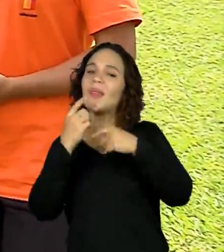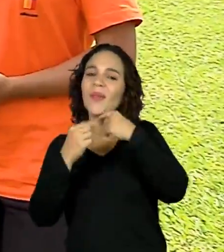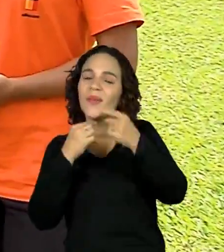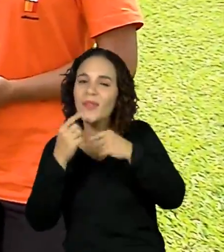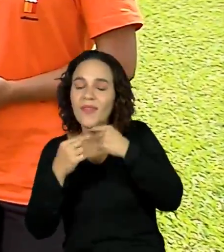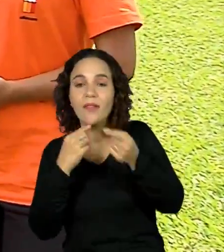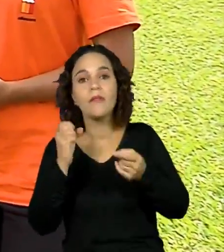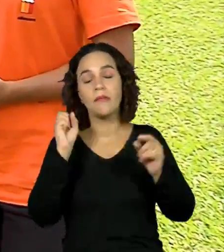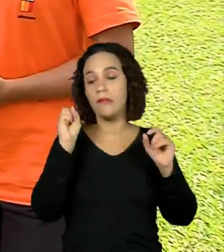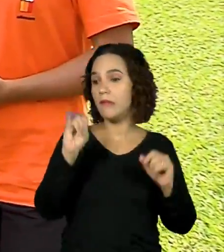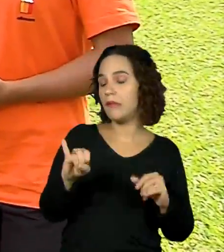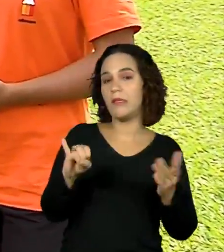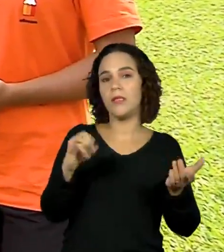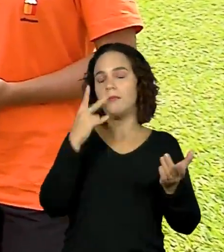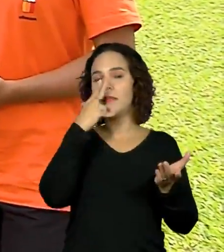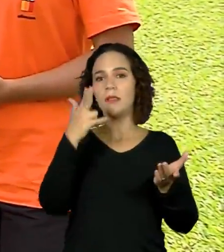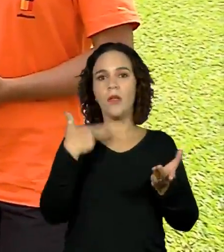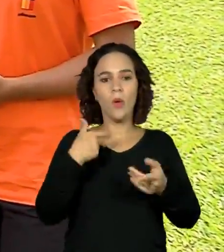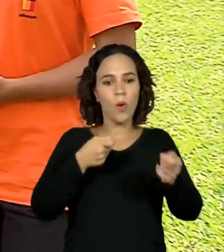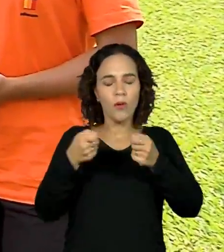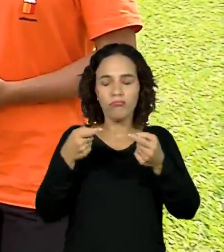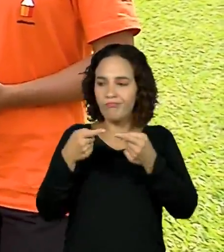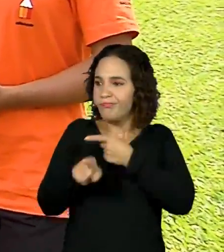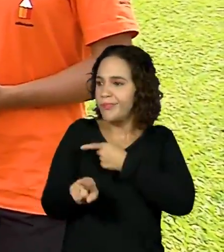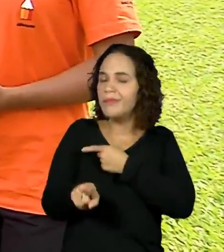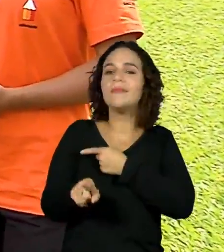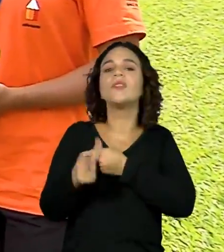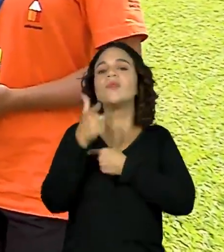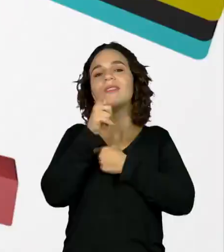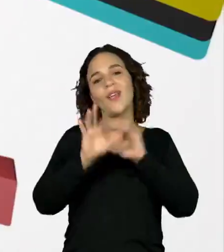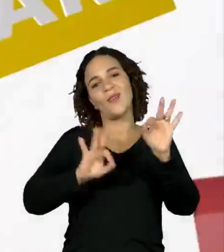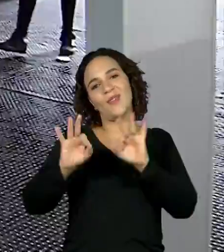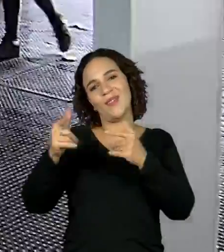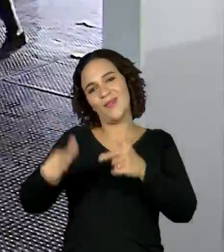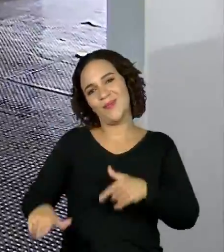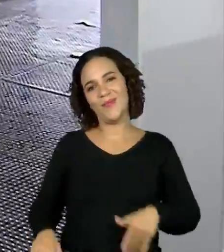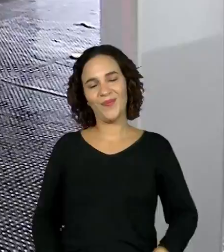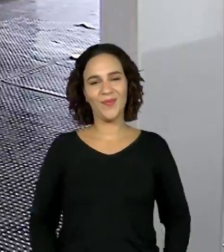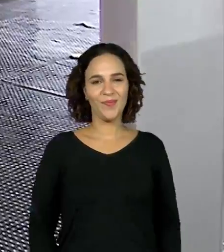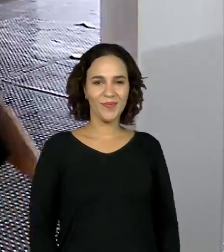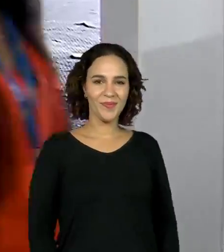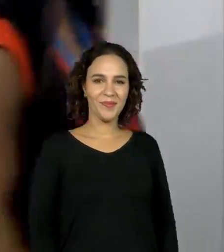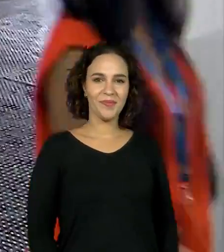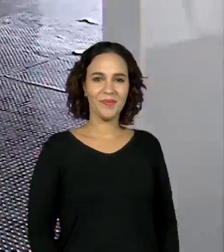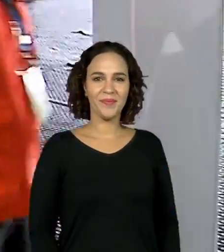e se alguma coisa sair do controle, a gente conseguir organizar direitinho de novo.